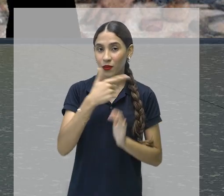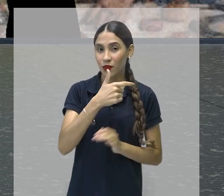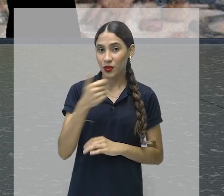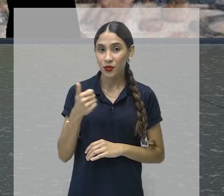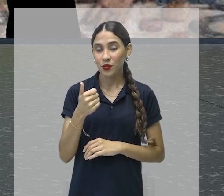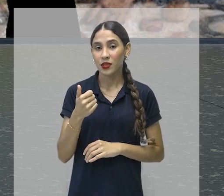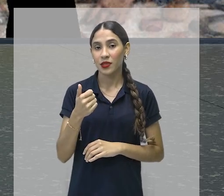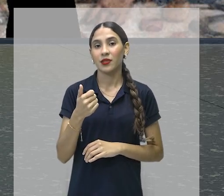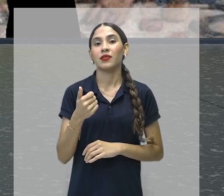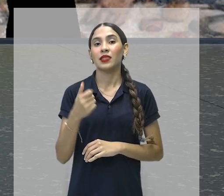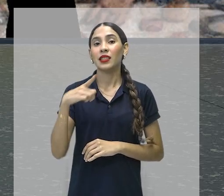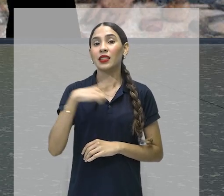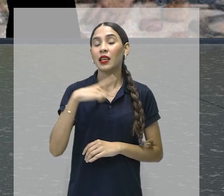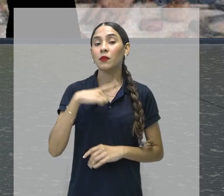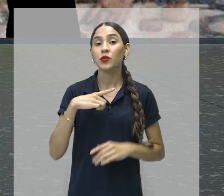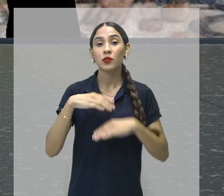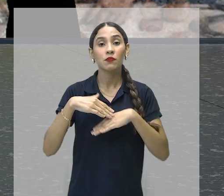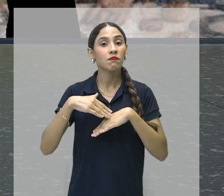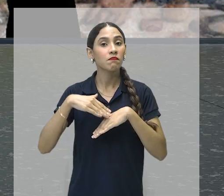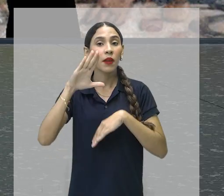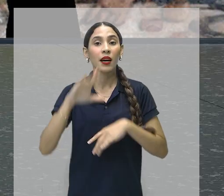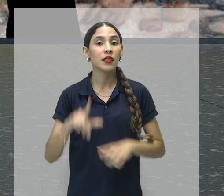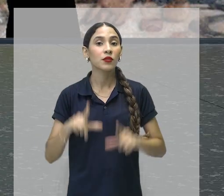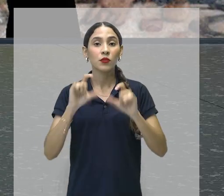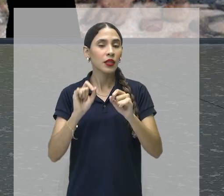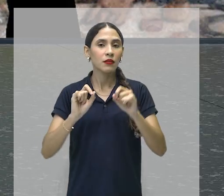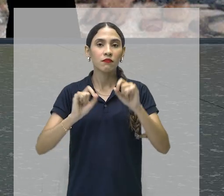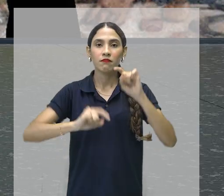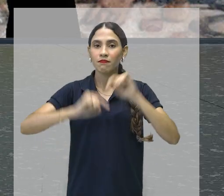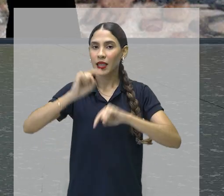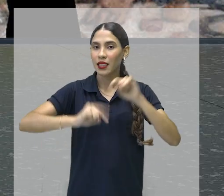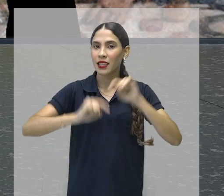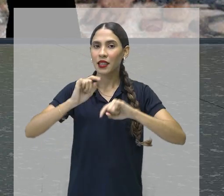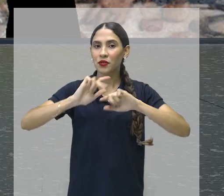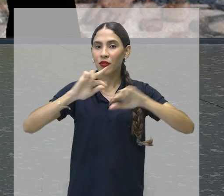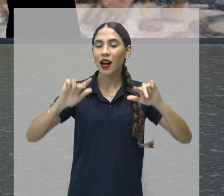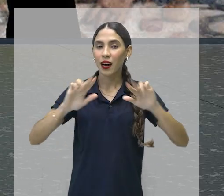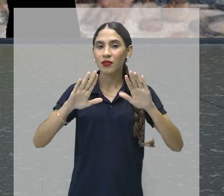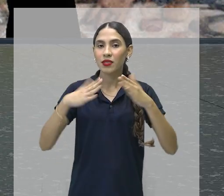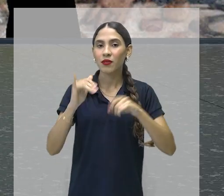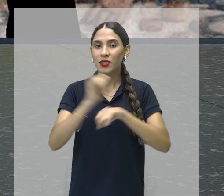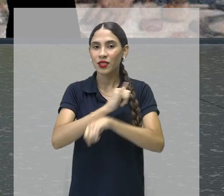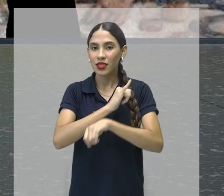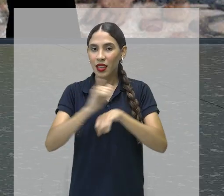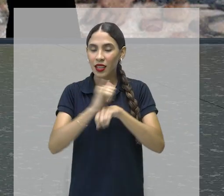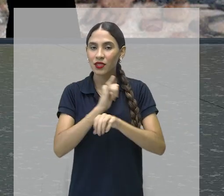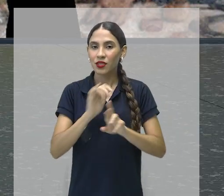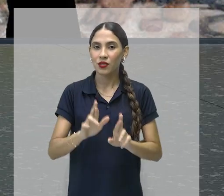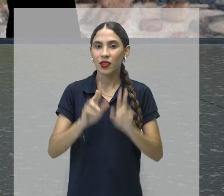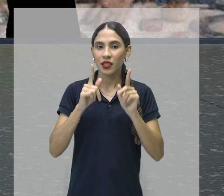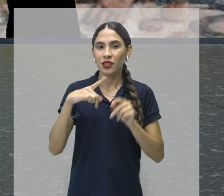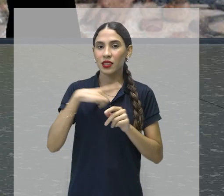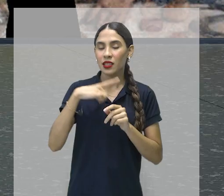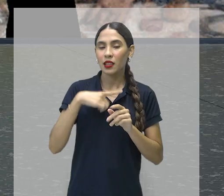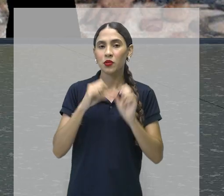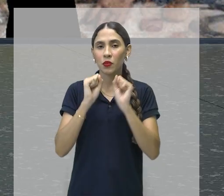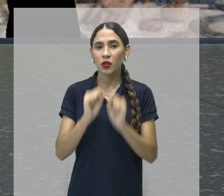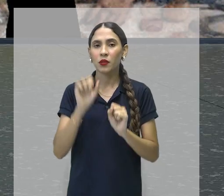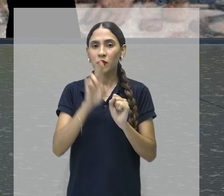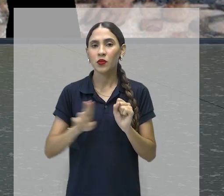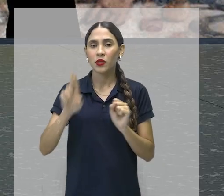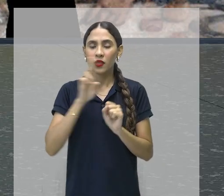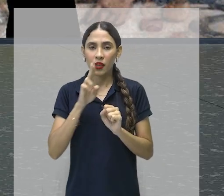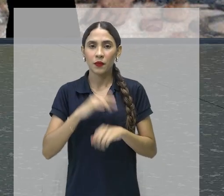XXI, temos muitas ferramentas. E essas ferramentas diferentes podemos